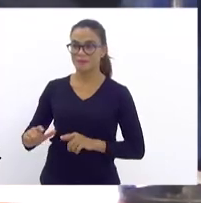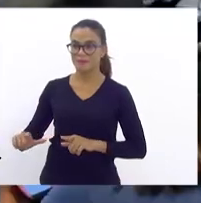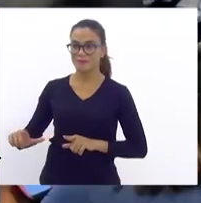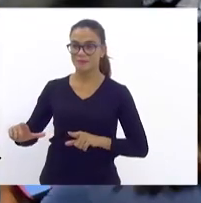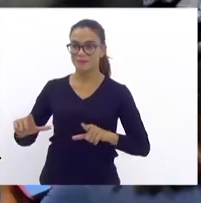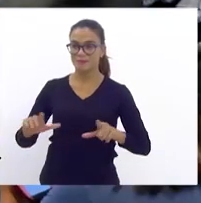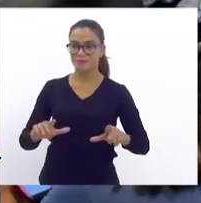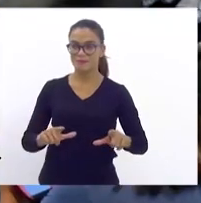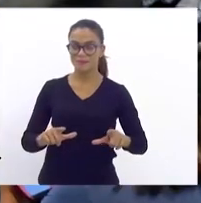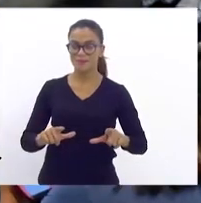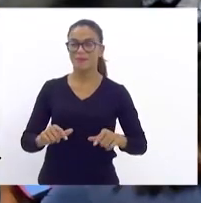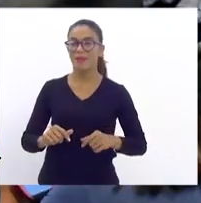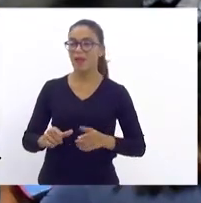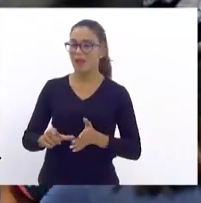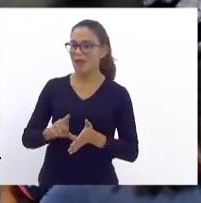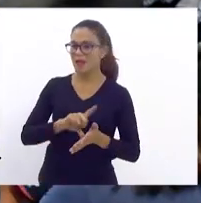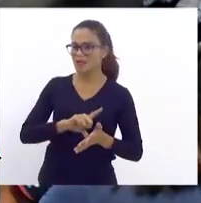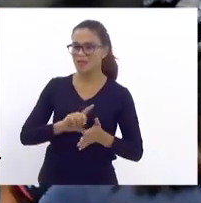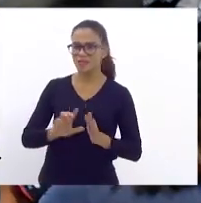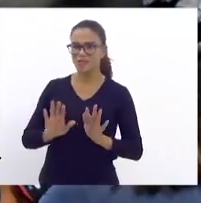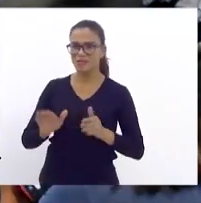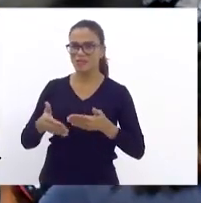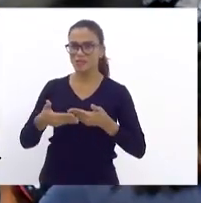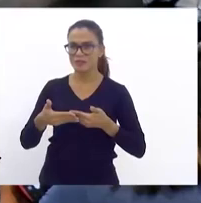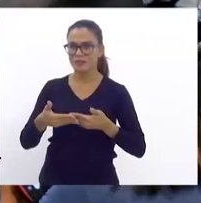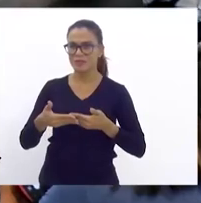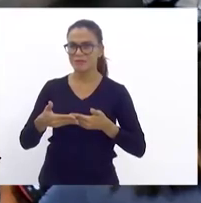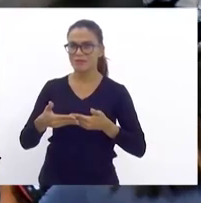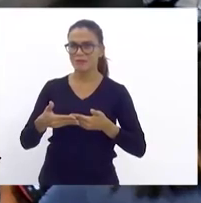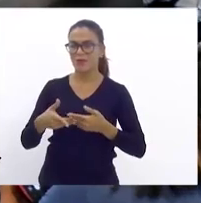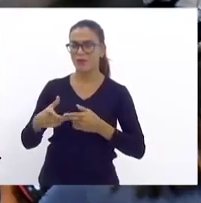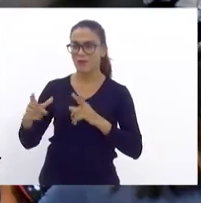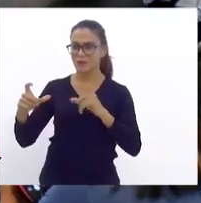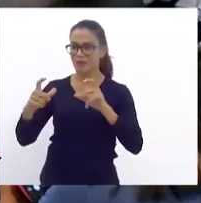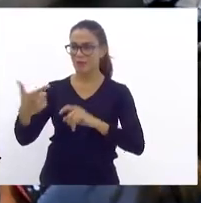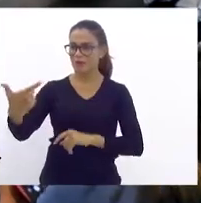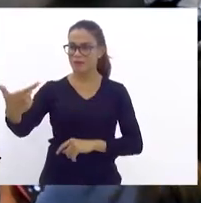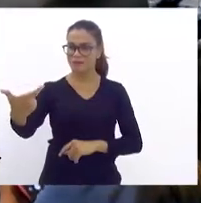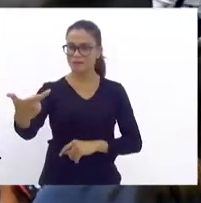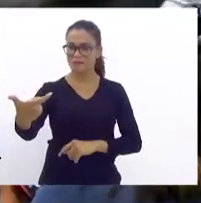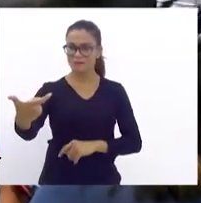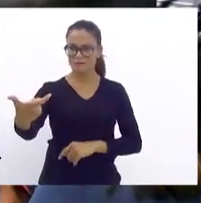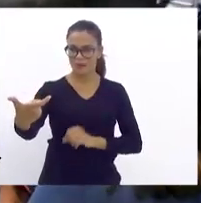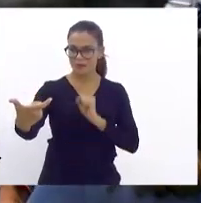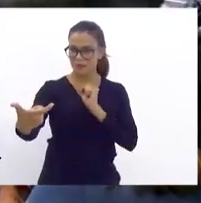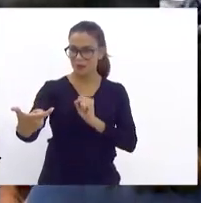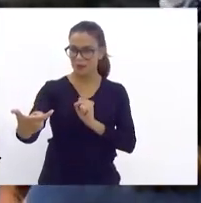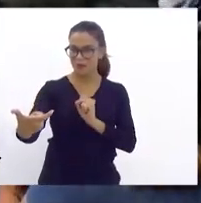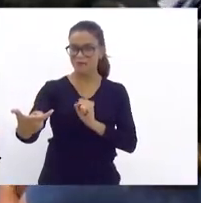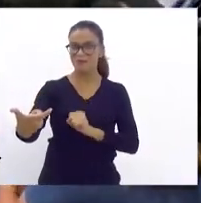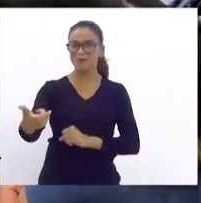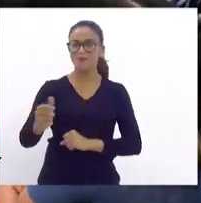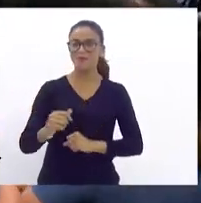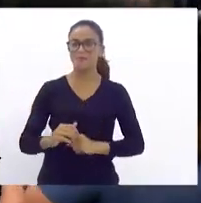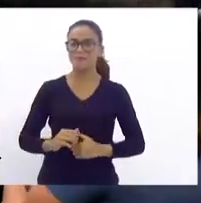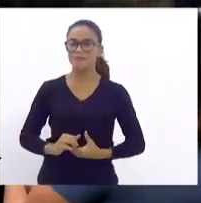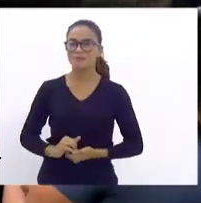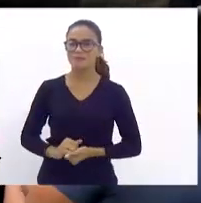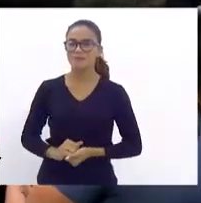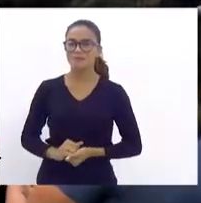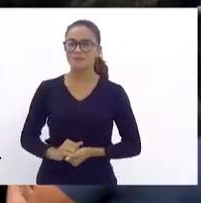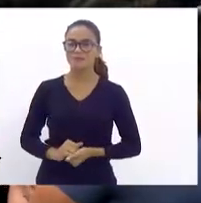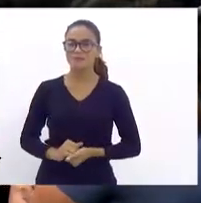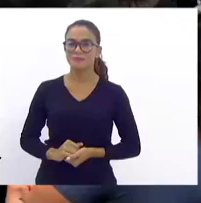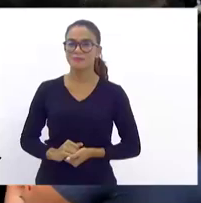antes de terminar eu queria pedir eu vou tirar uma selfie com todo mundo pode ser então pronto espera aí